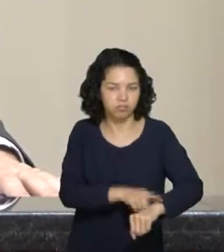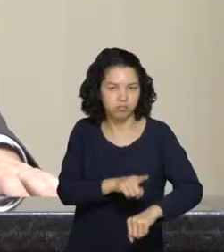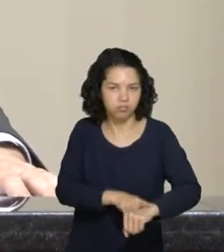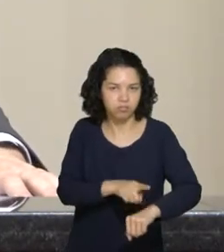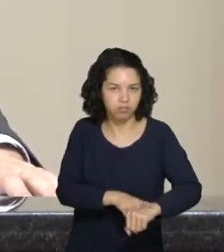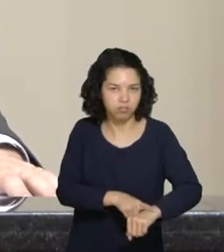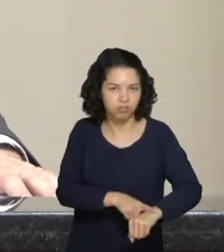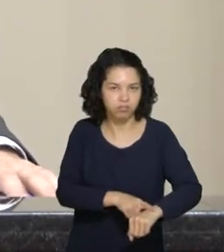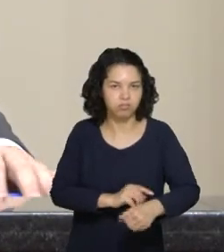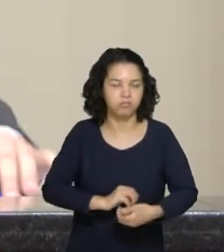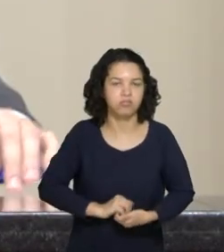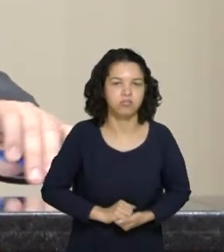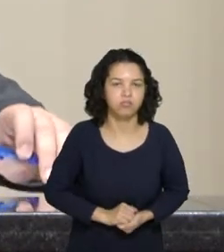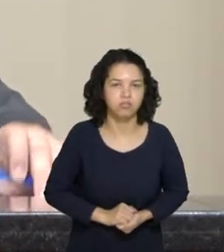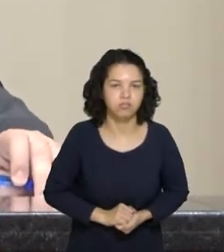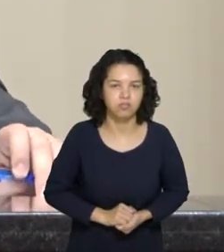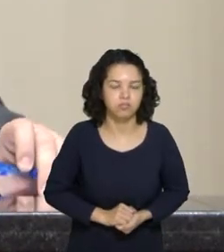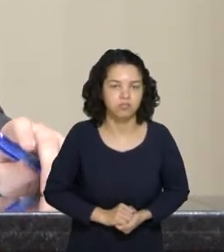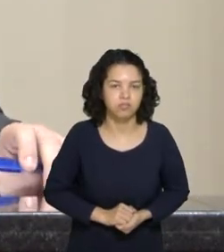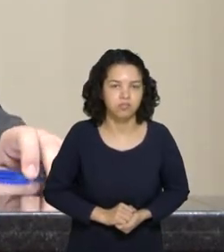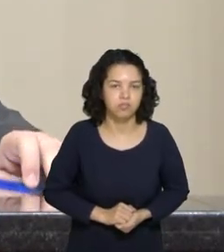Breves comunicações? Pode.